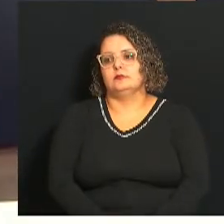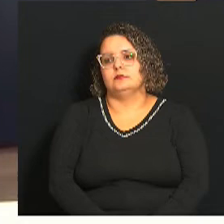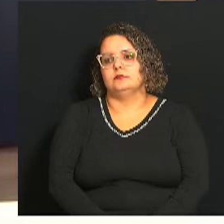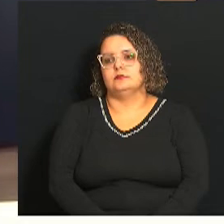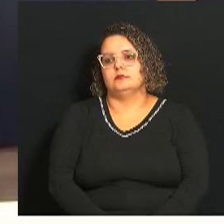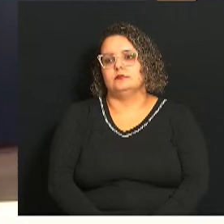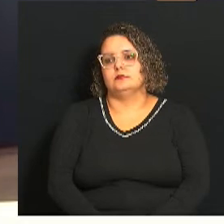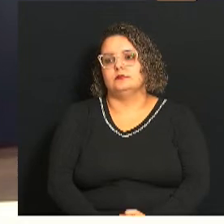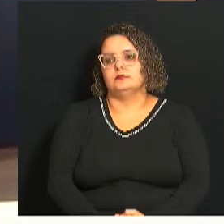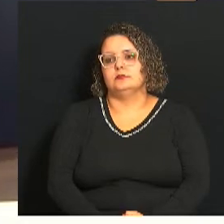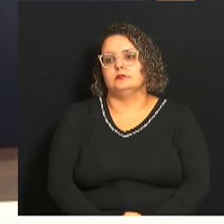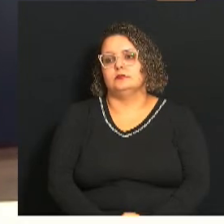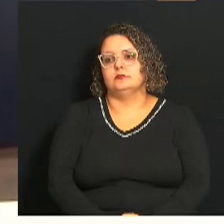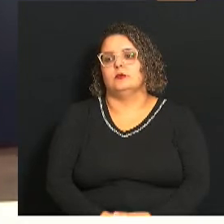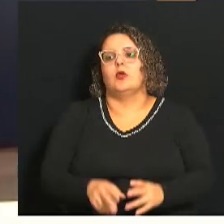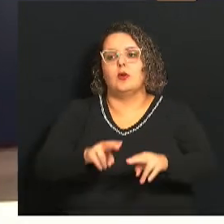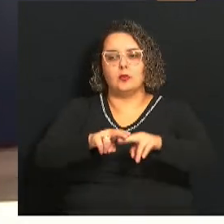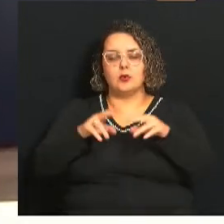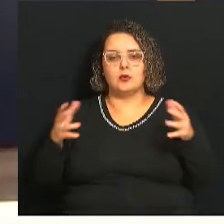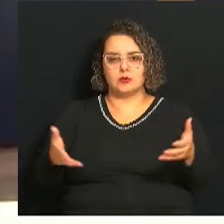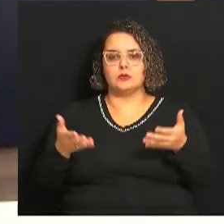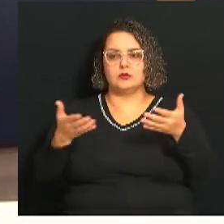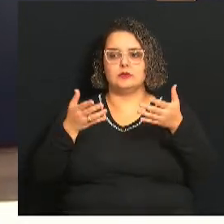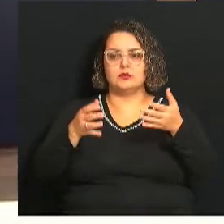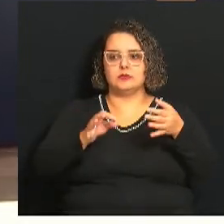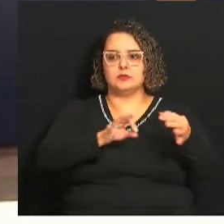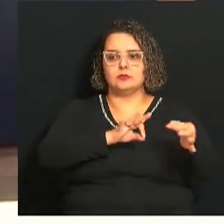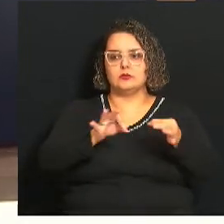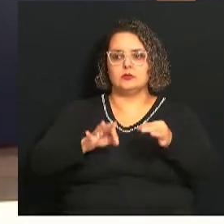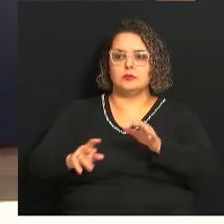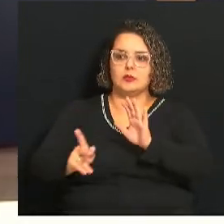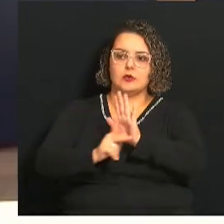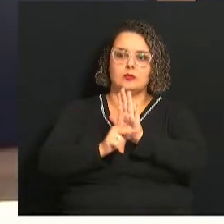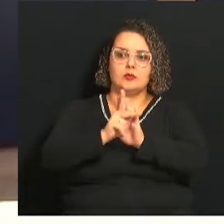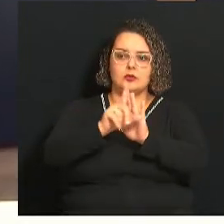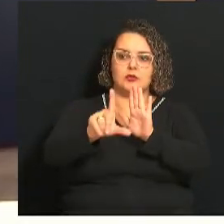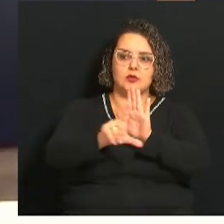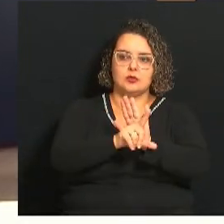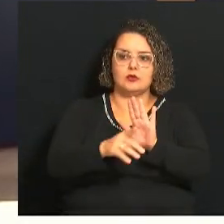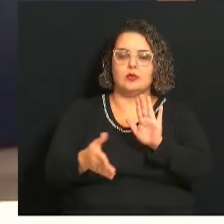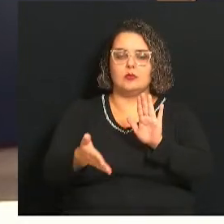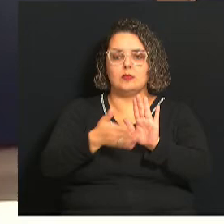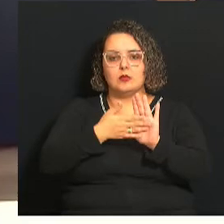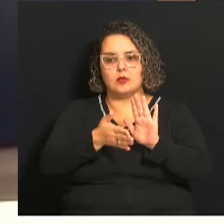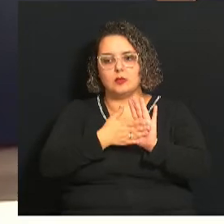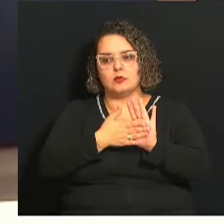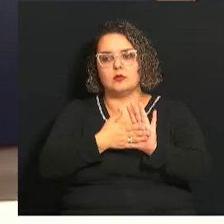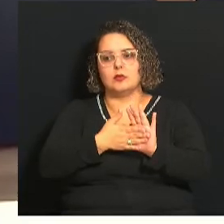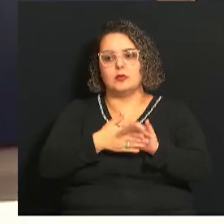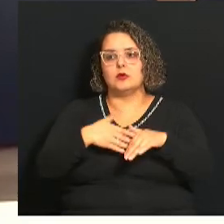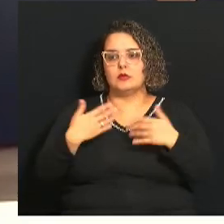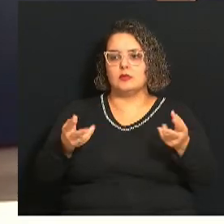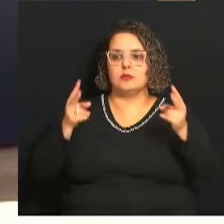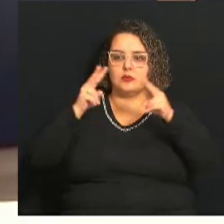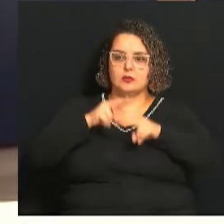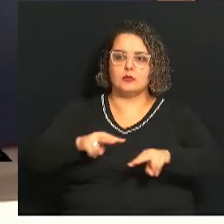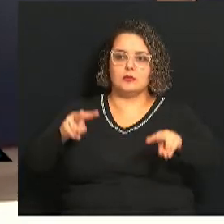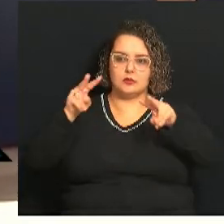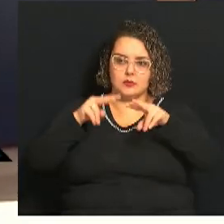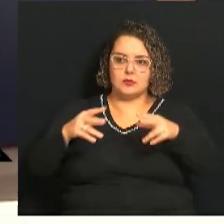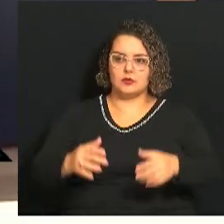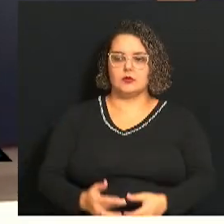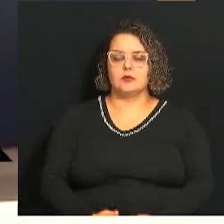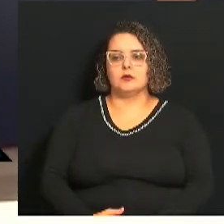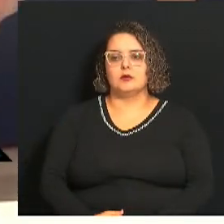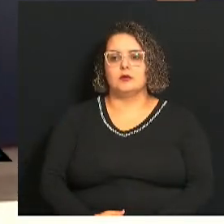Por isso, essa iniciativa desse projeto de lei que a gente aprovou visa isso, a gente envolver